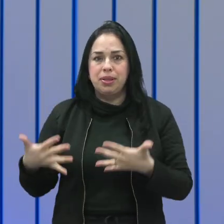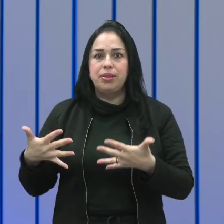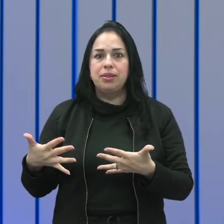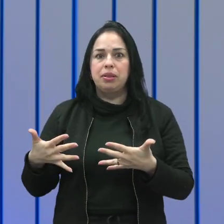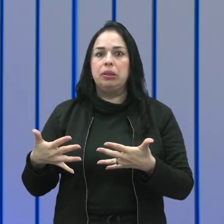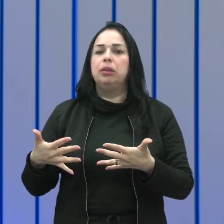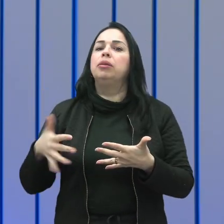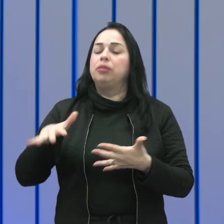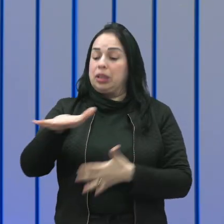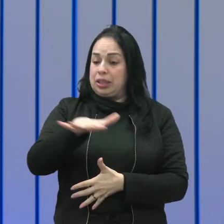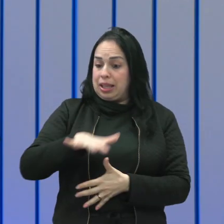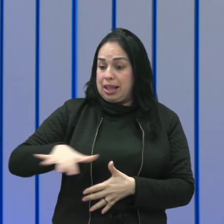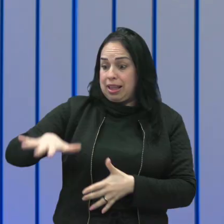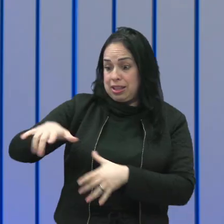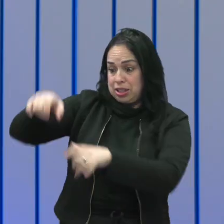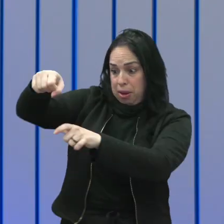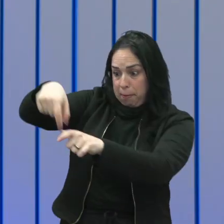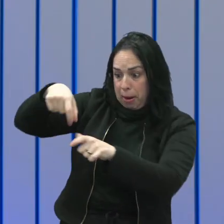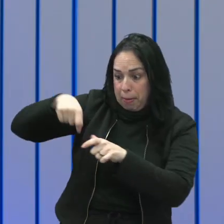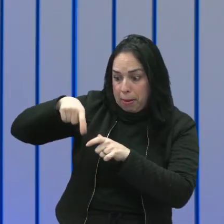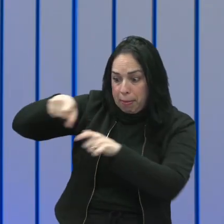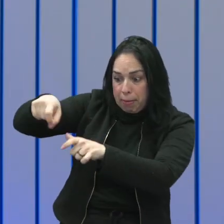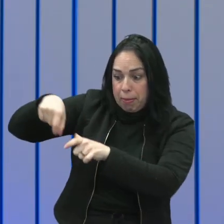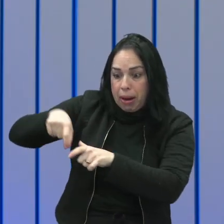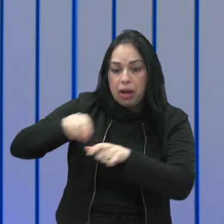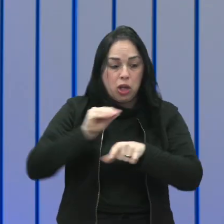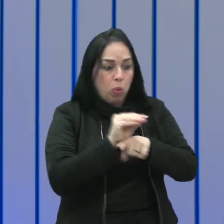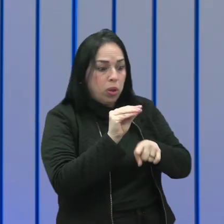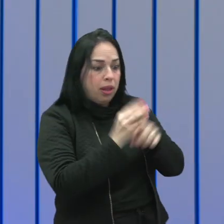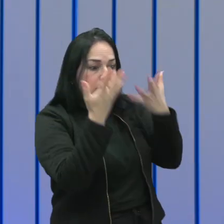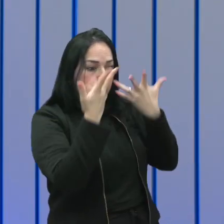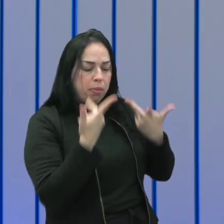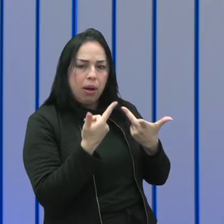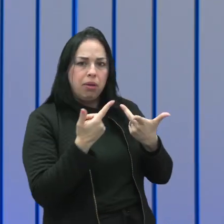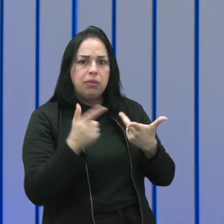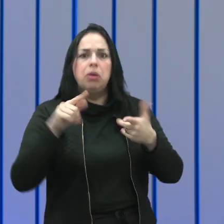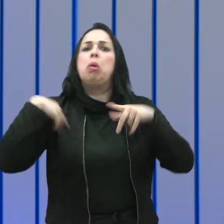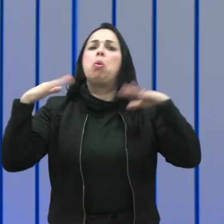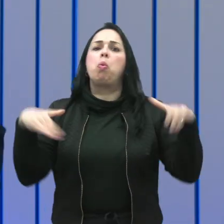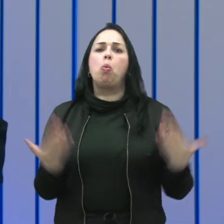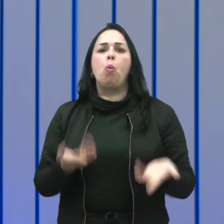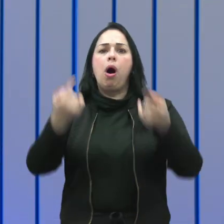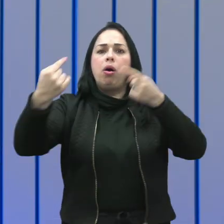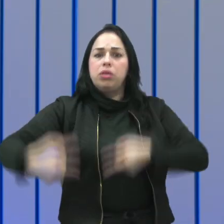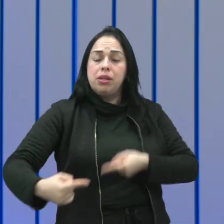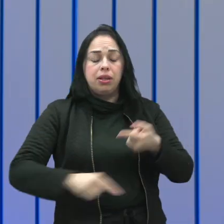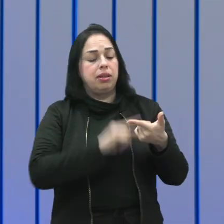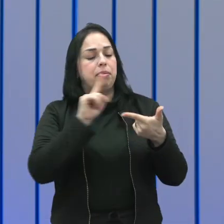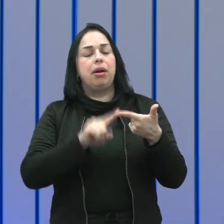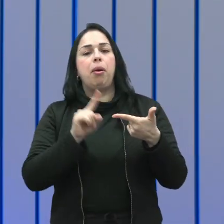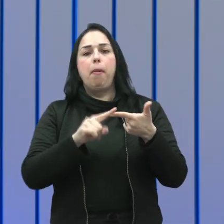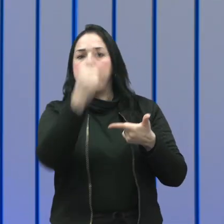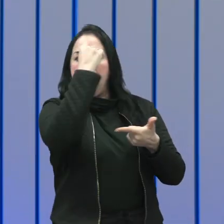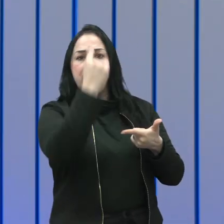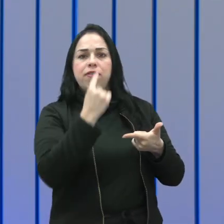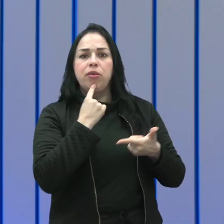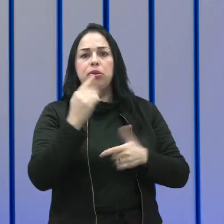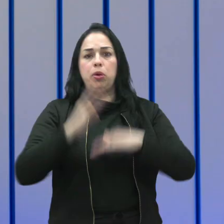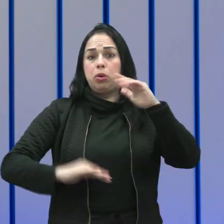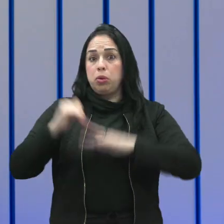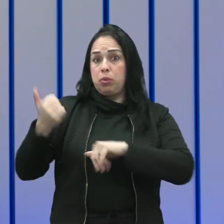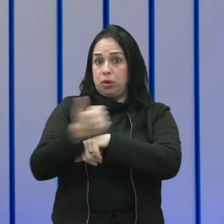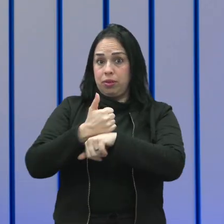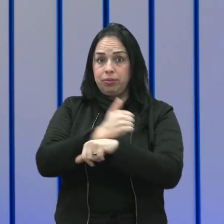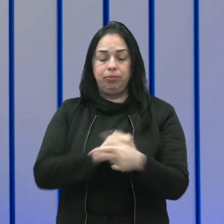vamos falar sobre os desafios para a produção rural aqui em São José e um pouquinho do perfil dos produtores.